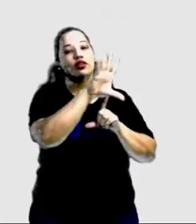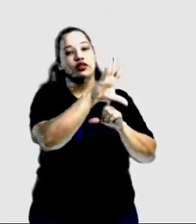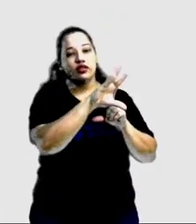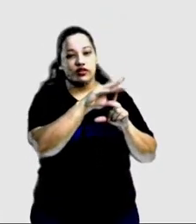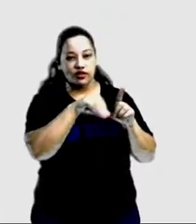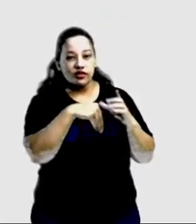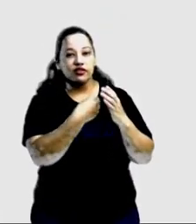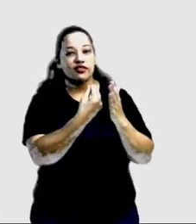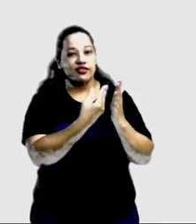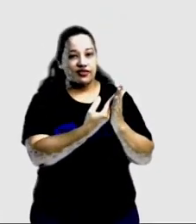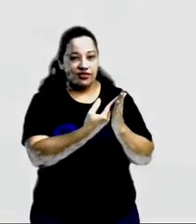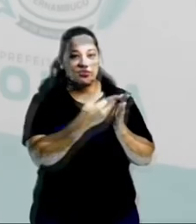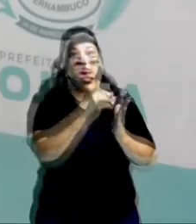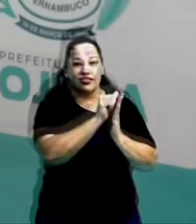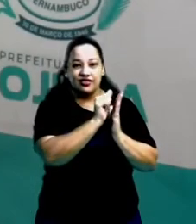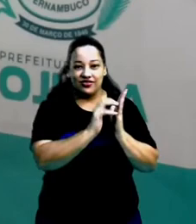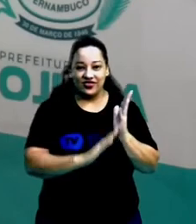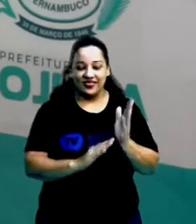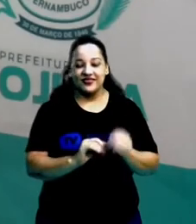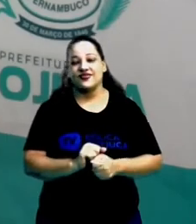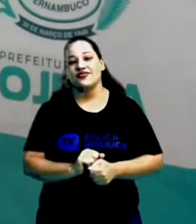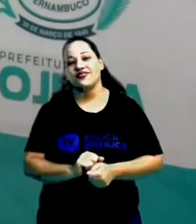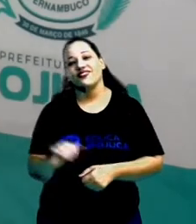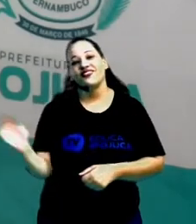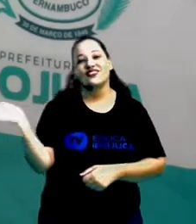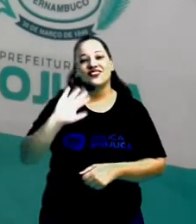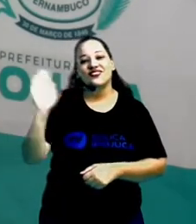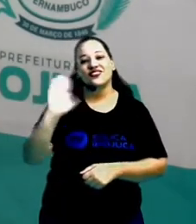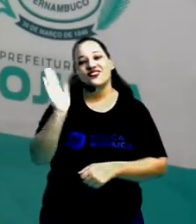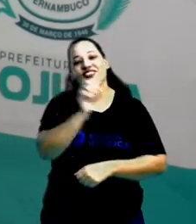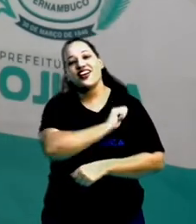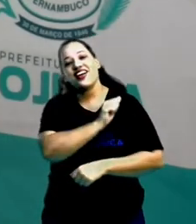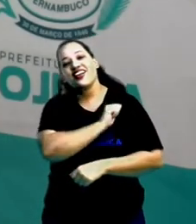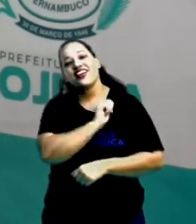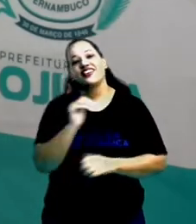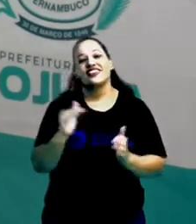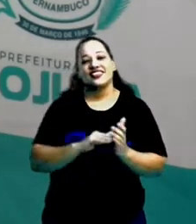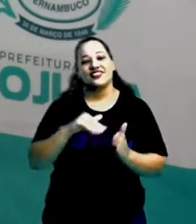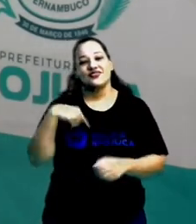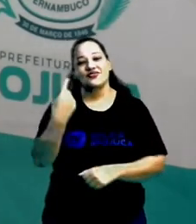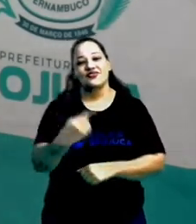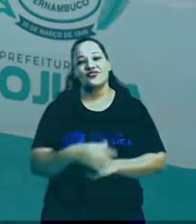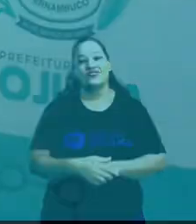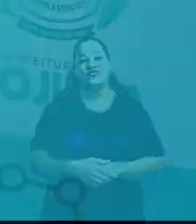para o seu desafio da semana. Bye bye, students! Até a próxima!